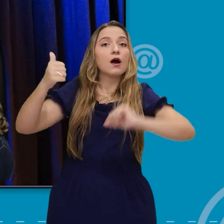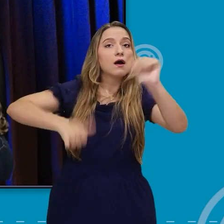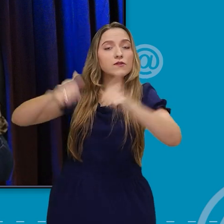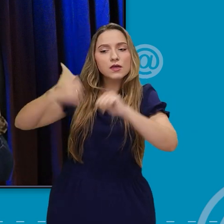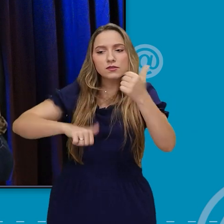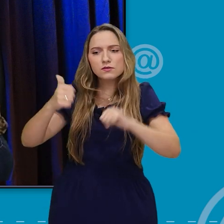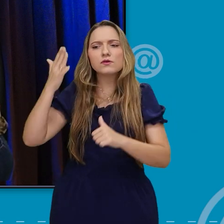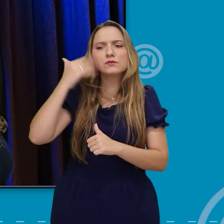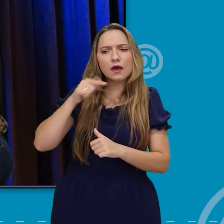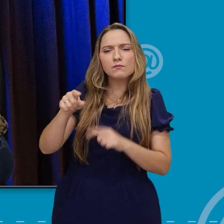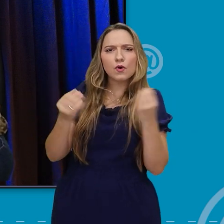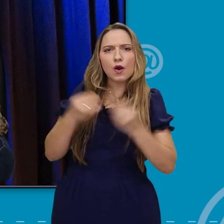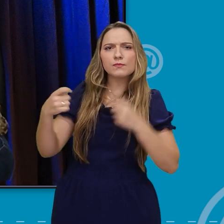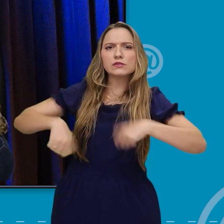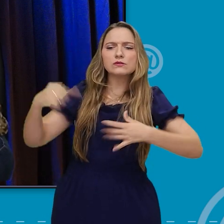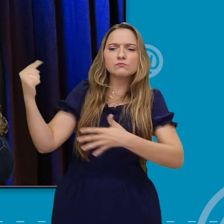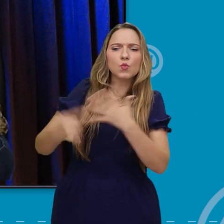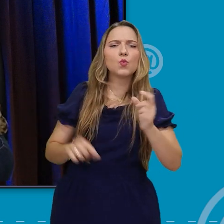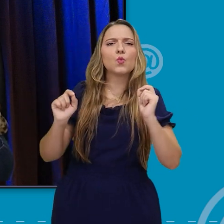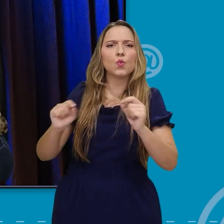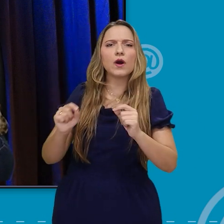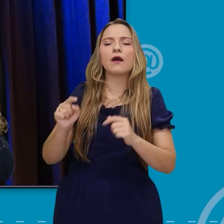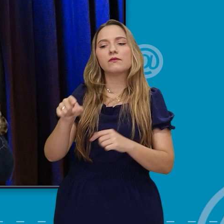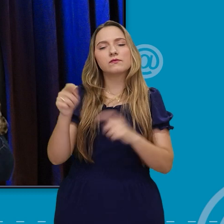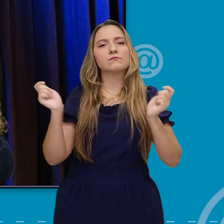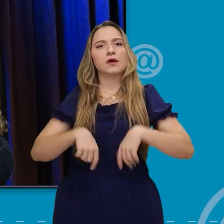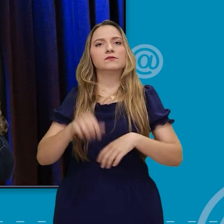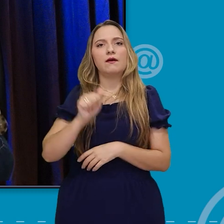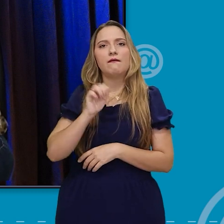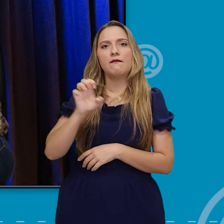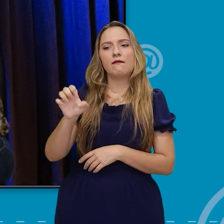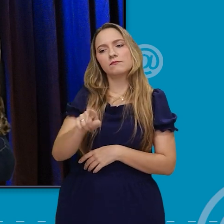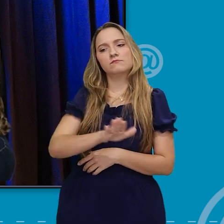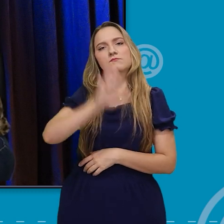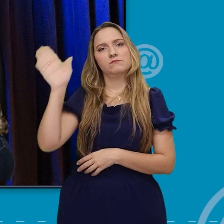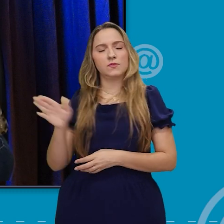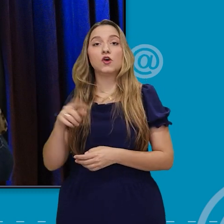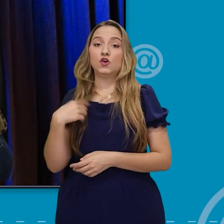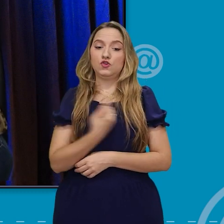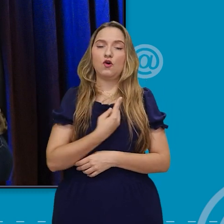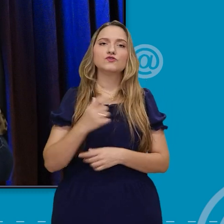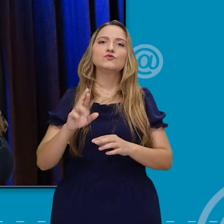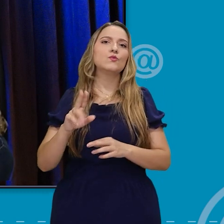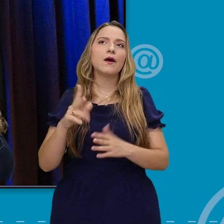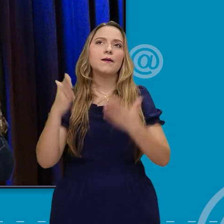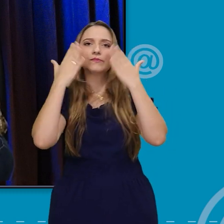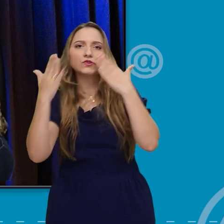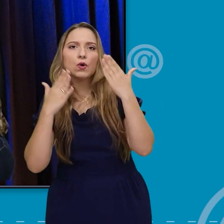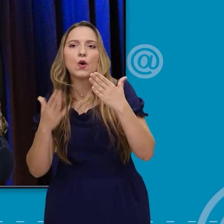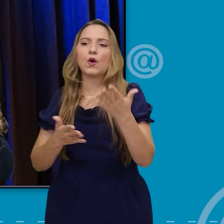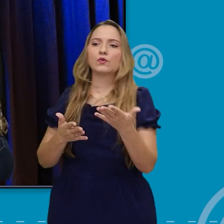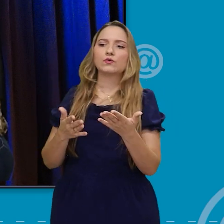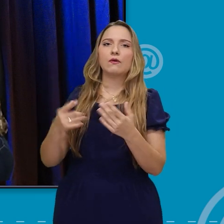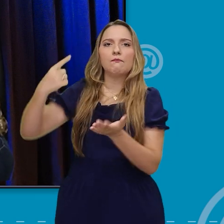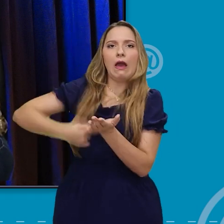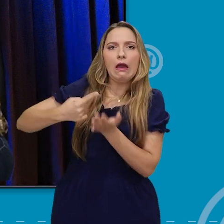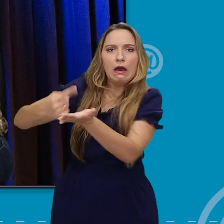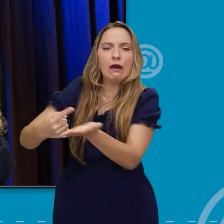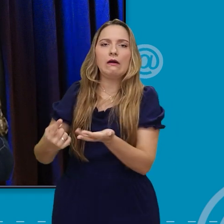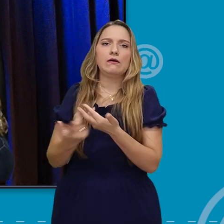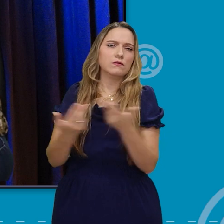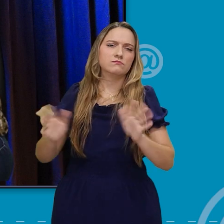de quando a criança está lá no atendimento educacional especializado. Então, a gente não trabalha com terapias da equipe multi com as crianças, é mais o critério